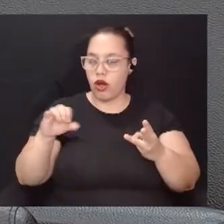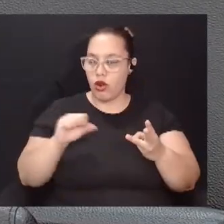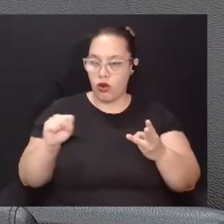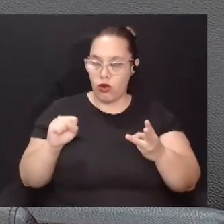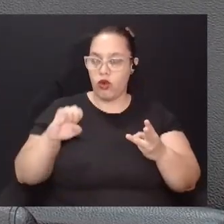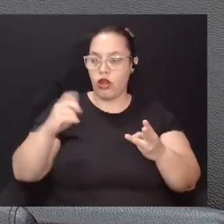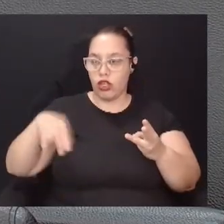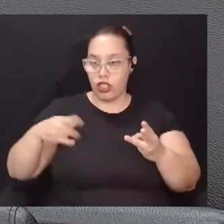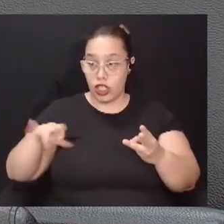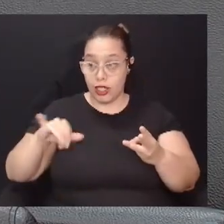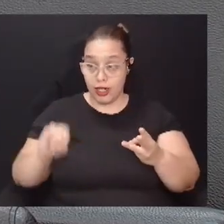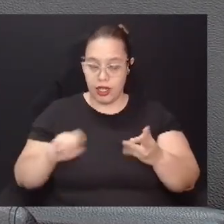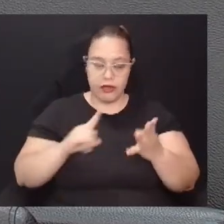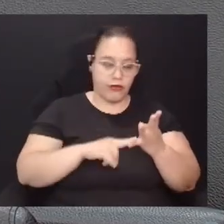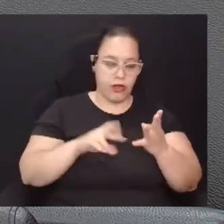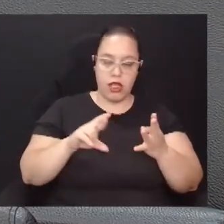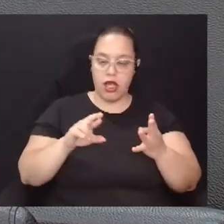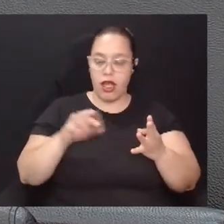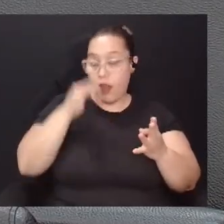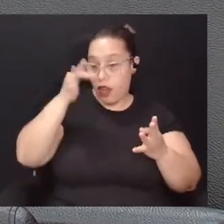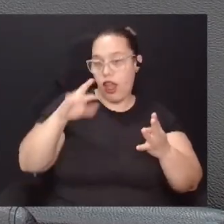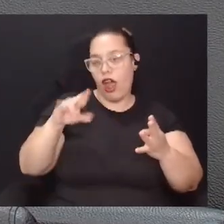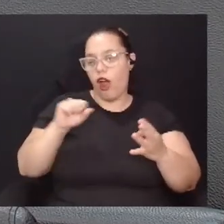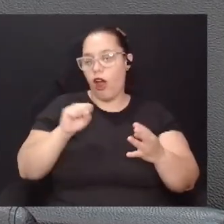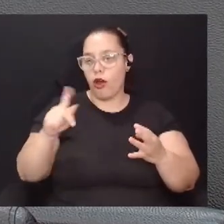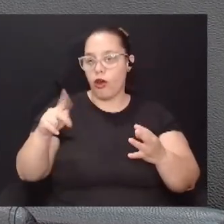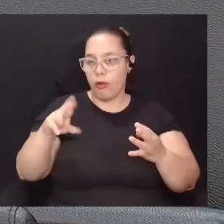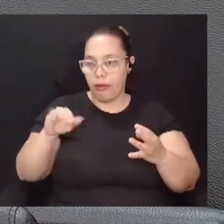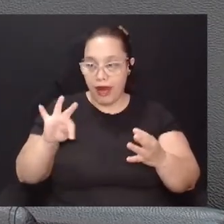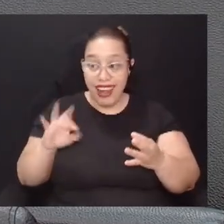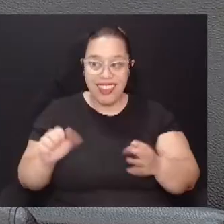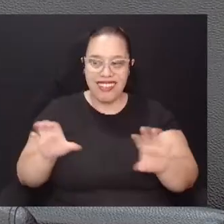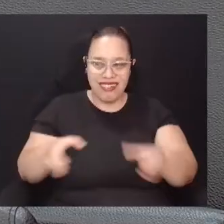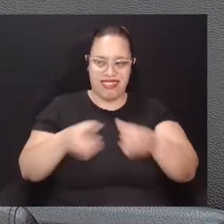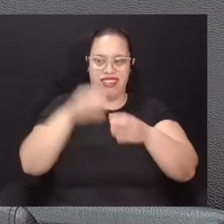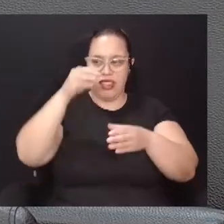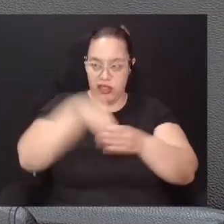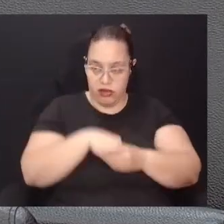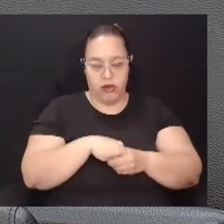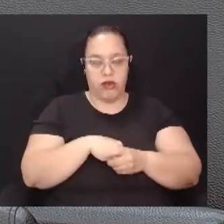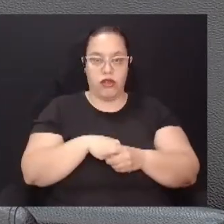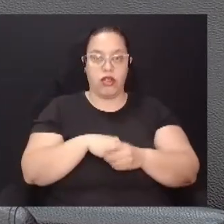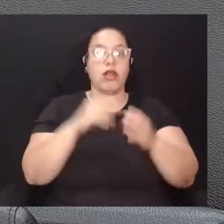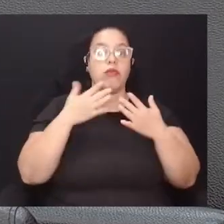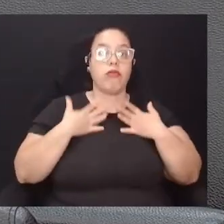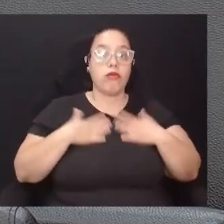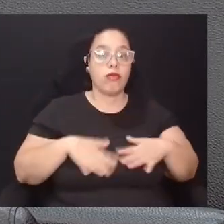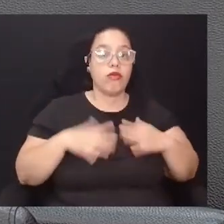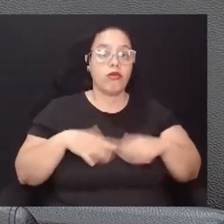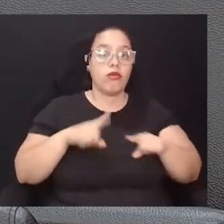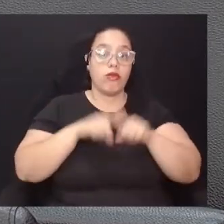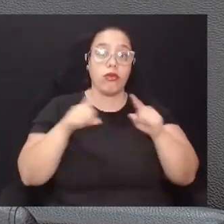Xangai, né, e a Rosa de Prata, eles são mais tradicionais, então eles estão mais inseridos na comunidade, então o ensaio ele funciona de uma maneira um pouco mais